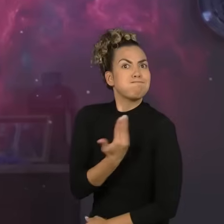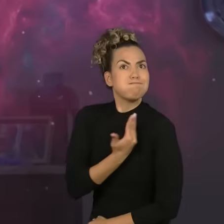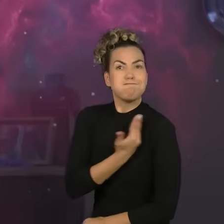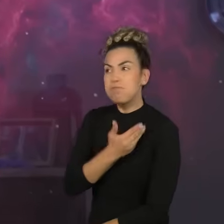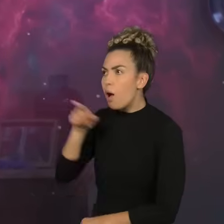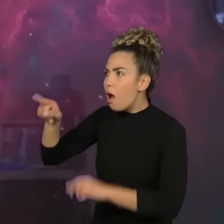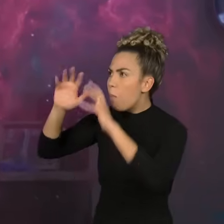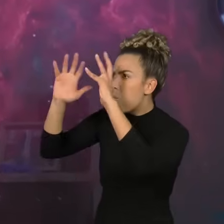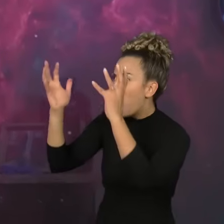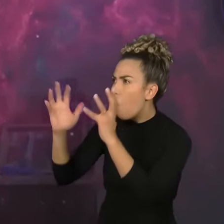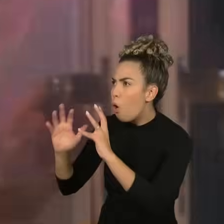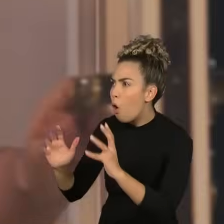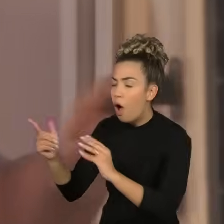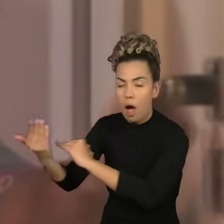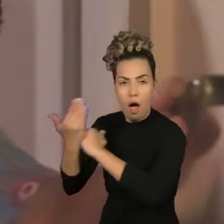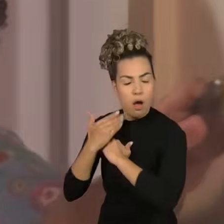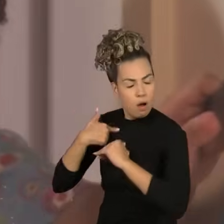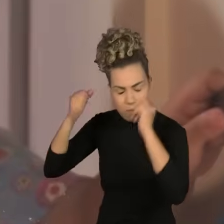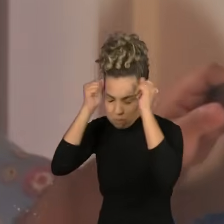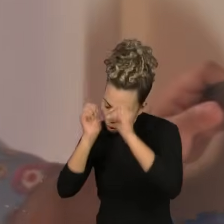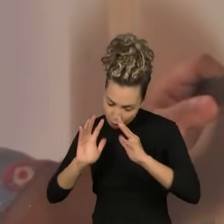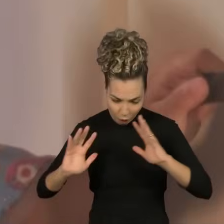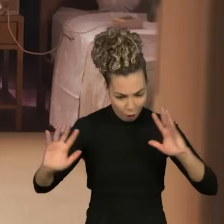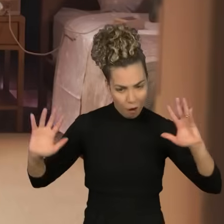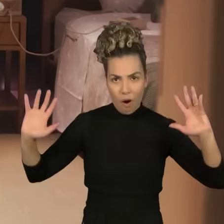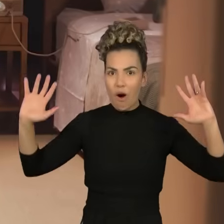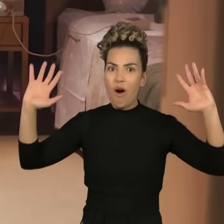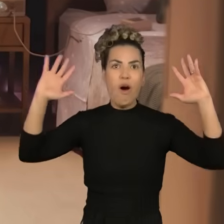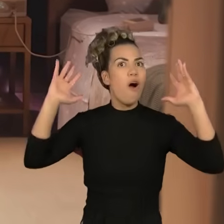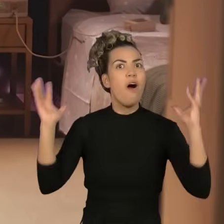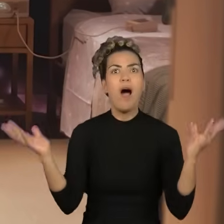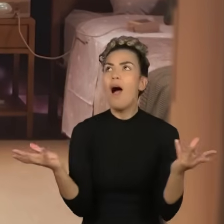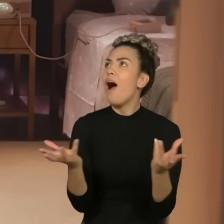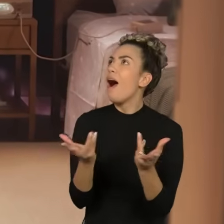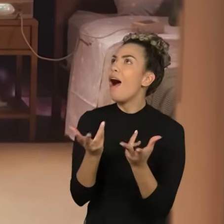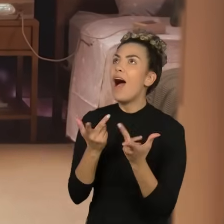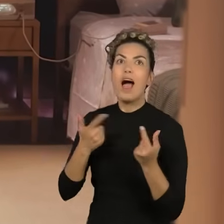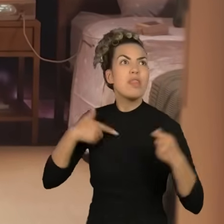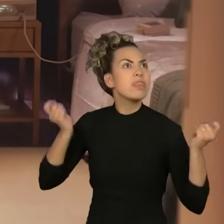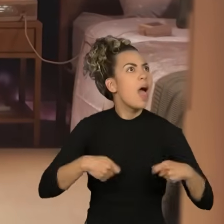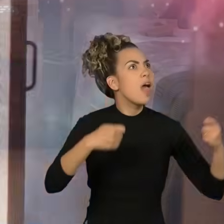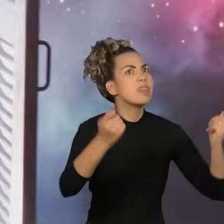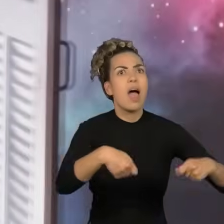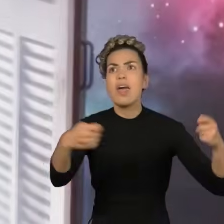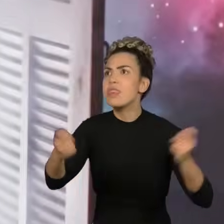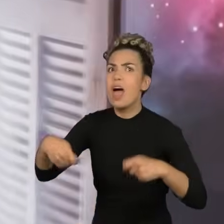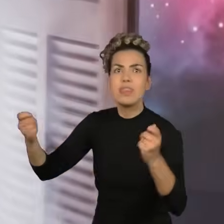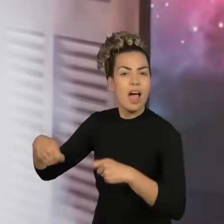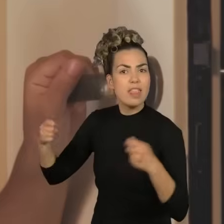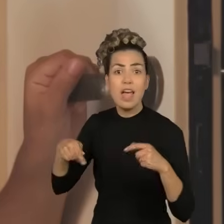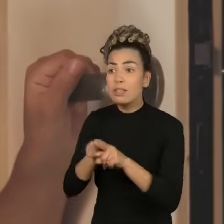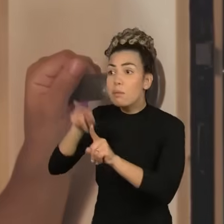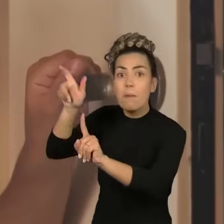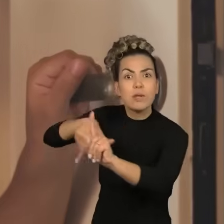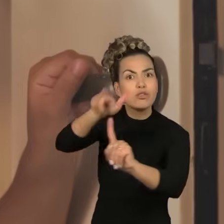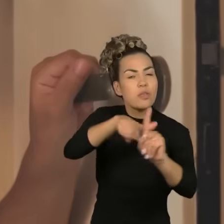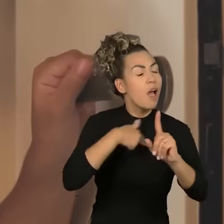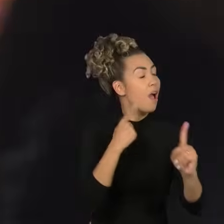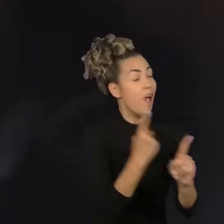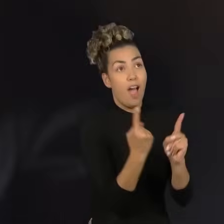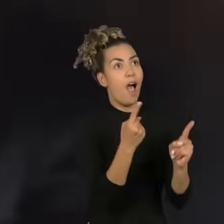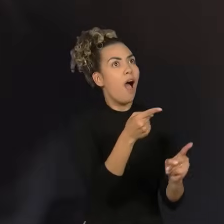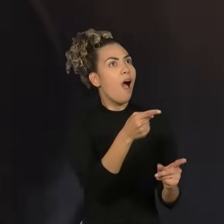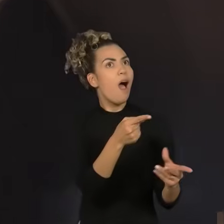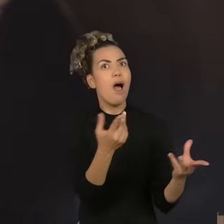para um mundo de magia e encantamento onde tudo é possível e onde ela encontra personagens